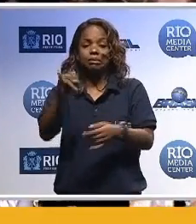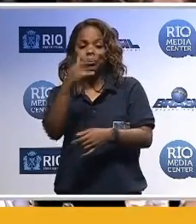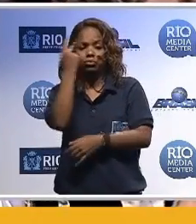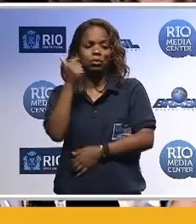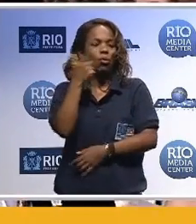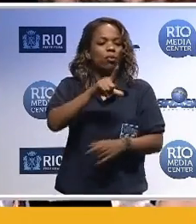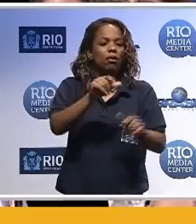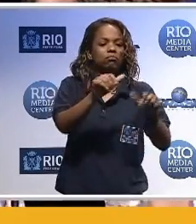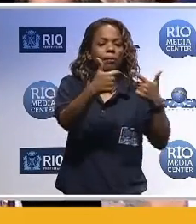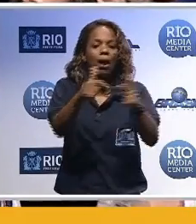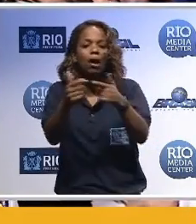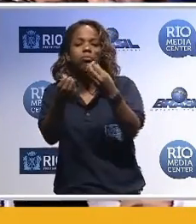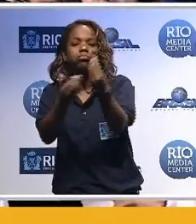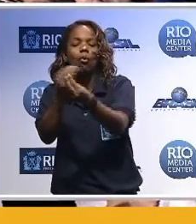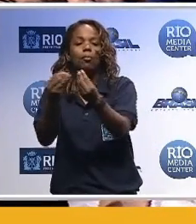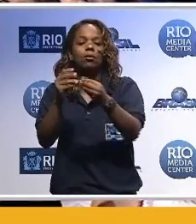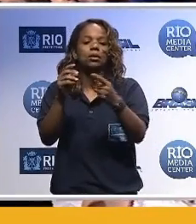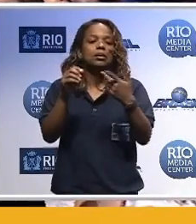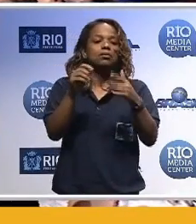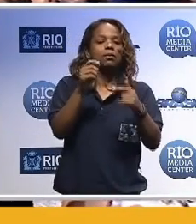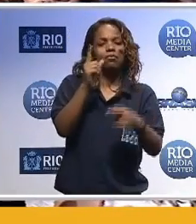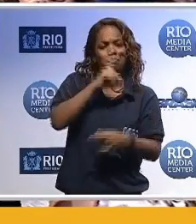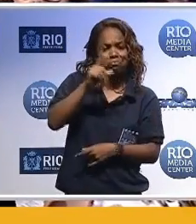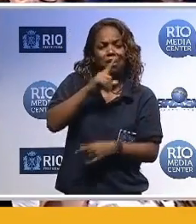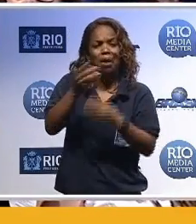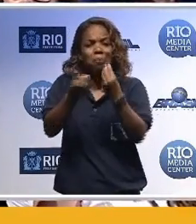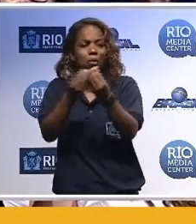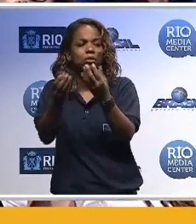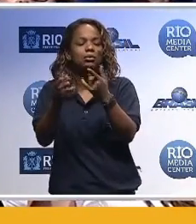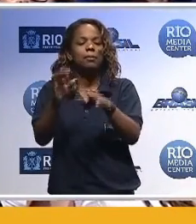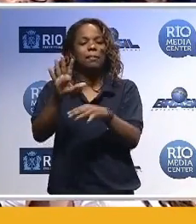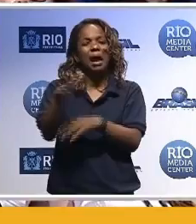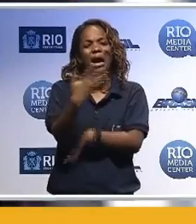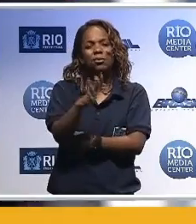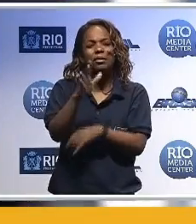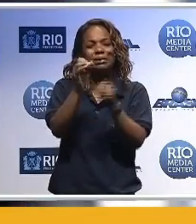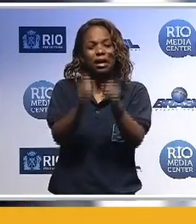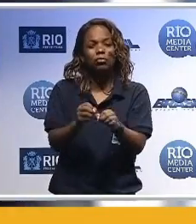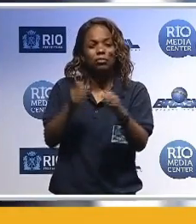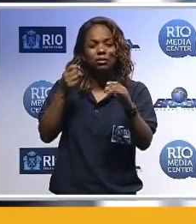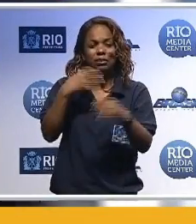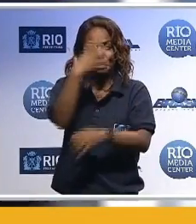grande dificuldade, nós temos aí em torno de